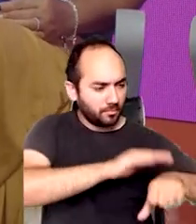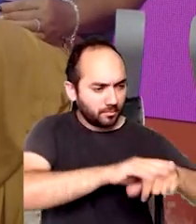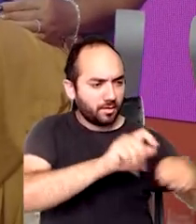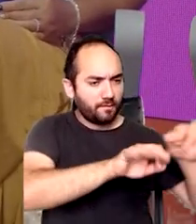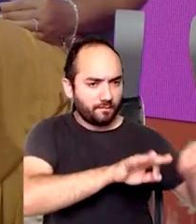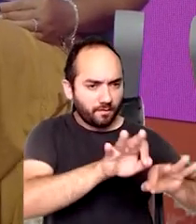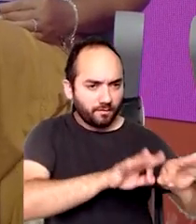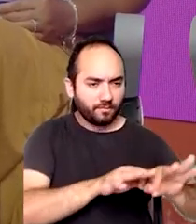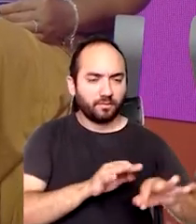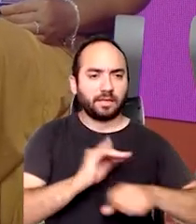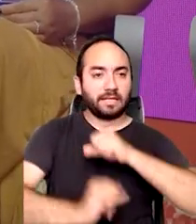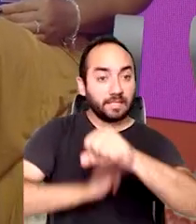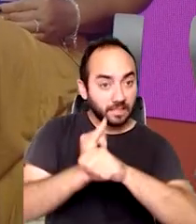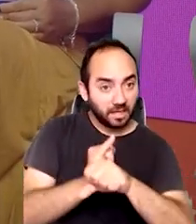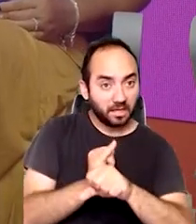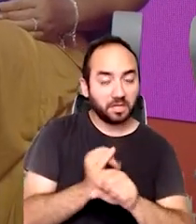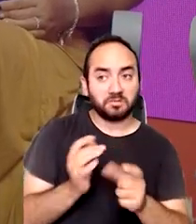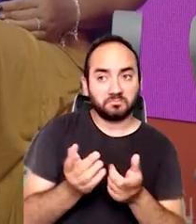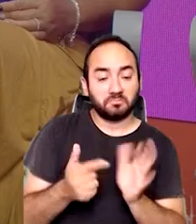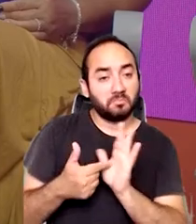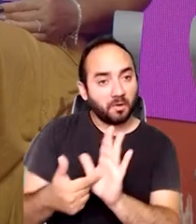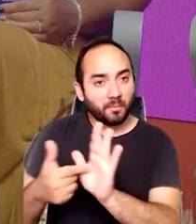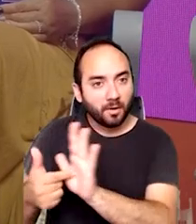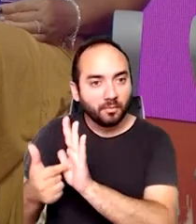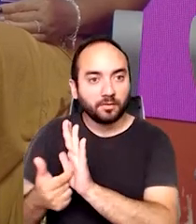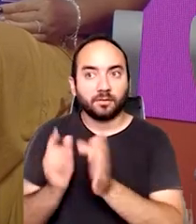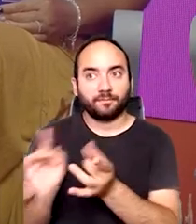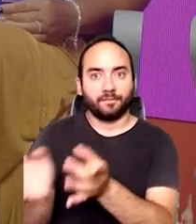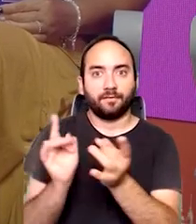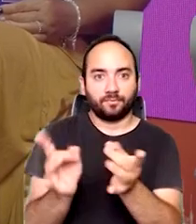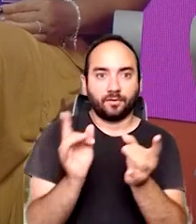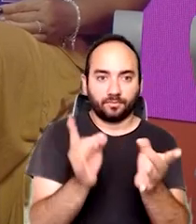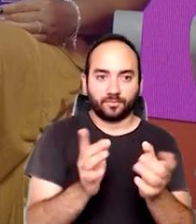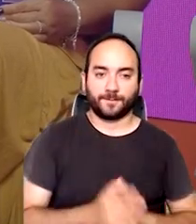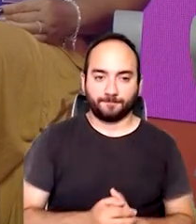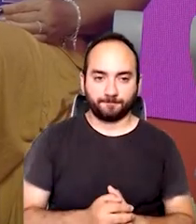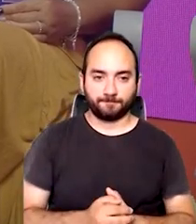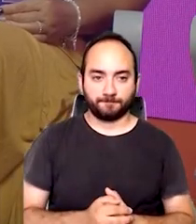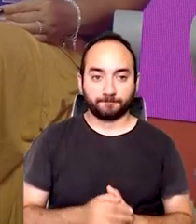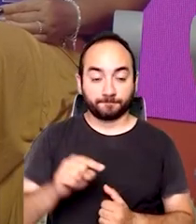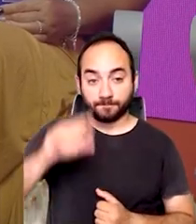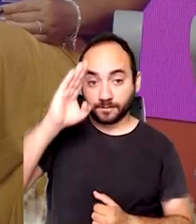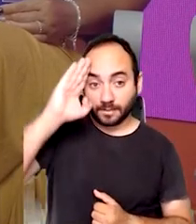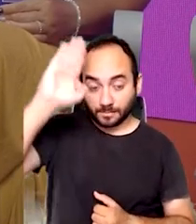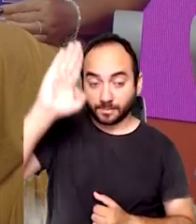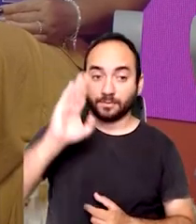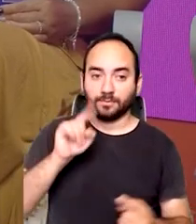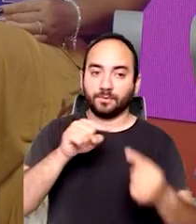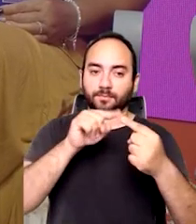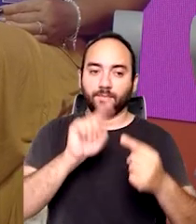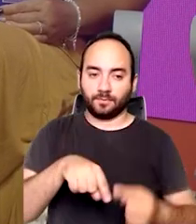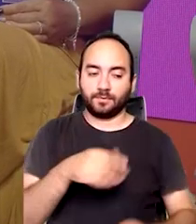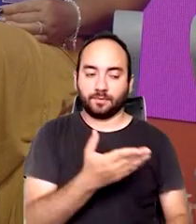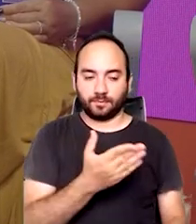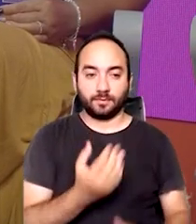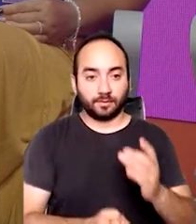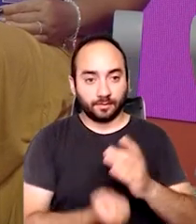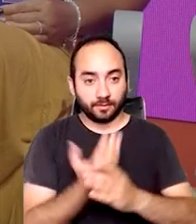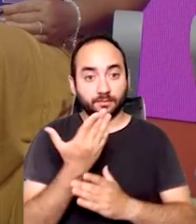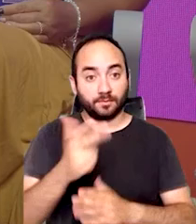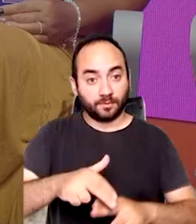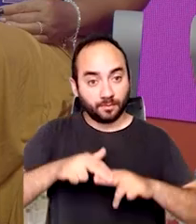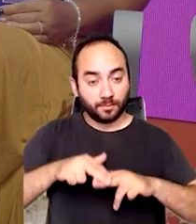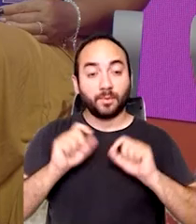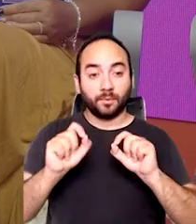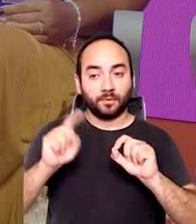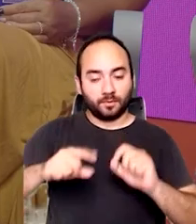comecei a colocar na internet e aí as peças começaram a vender Então esse foi o principal ponto a caçaria ela